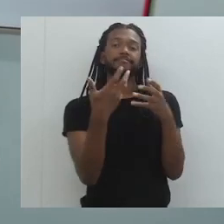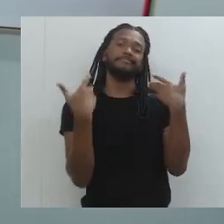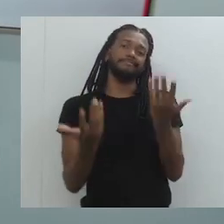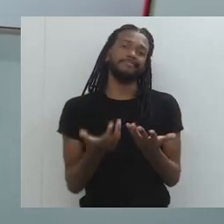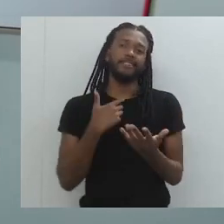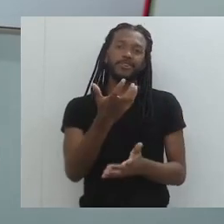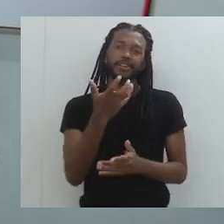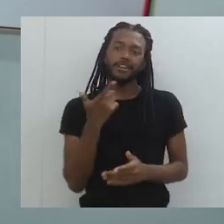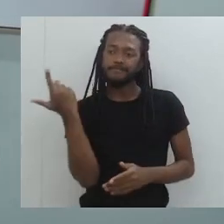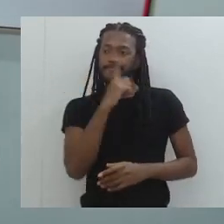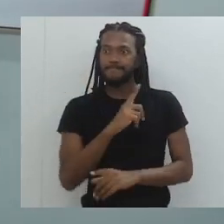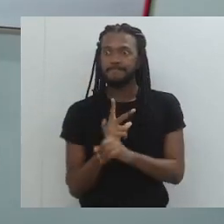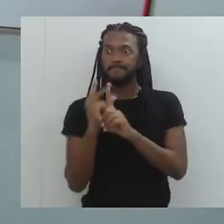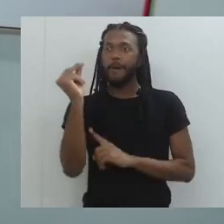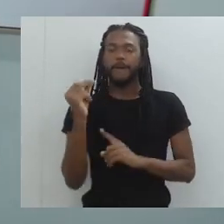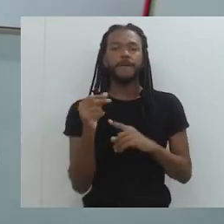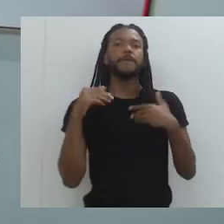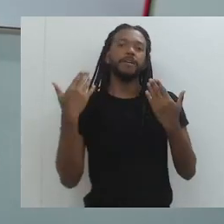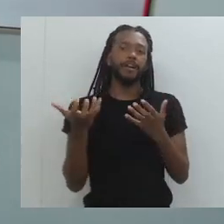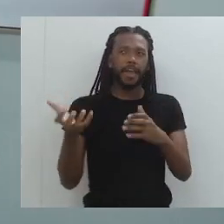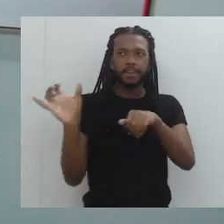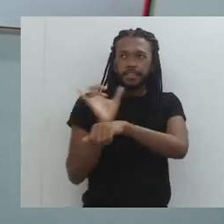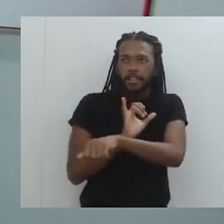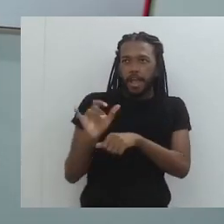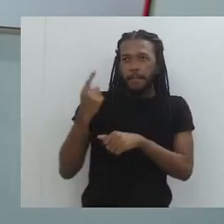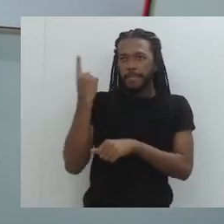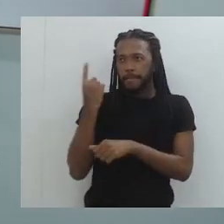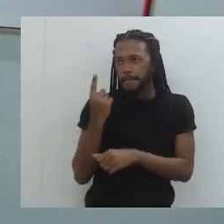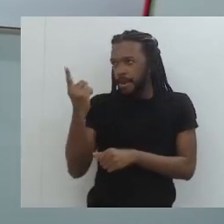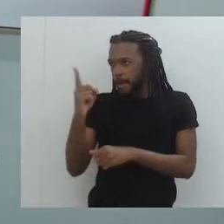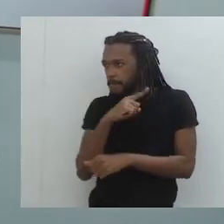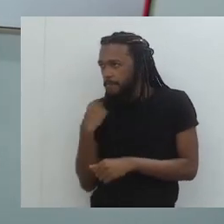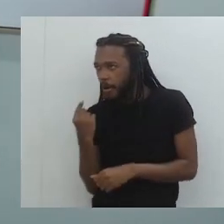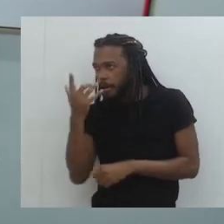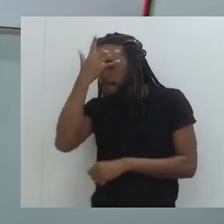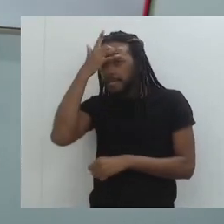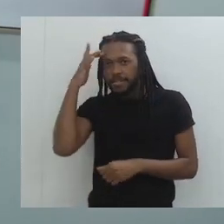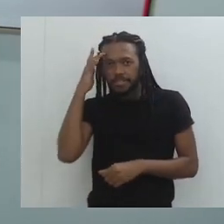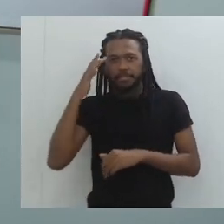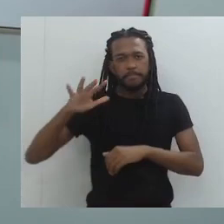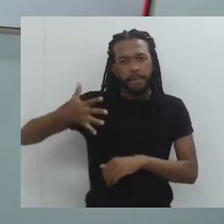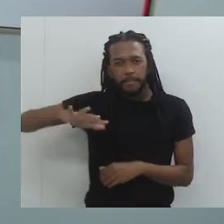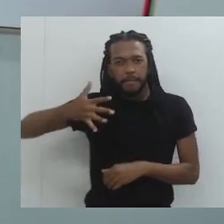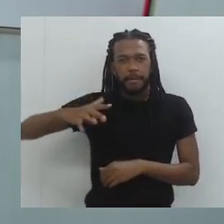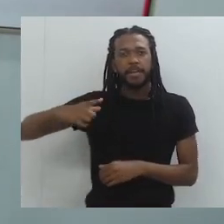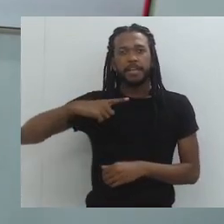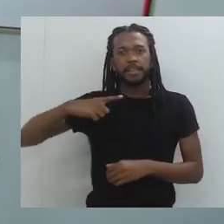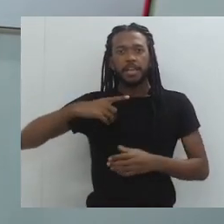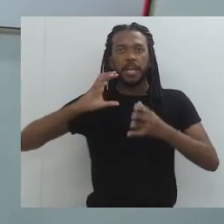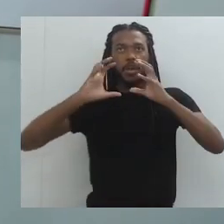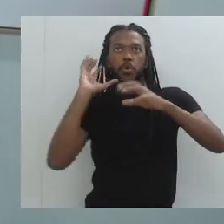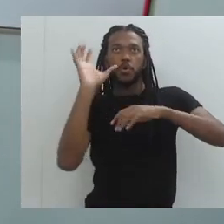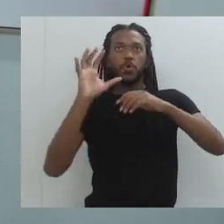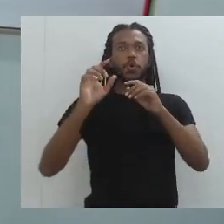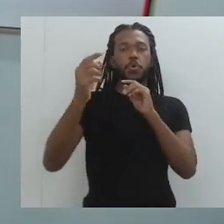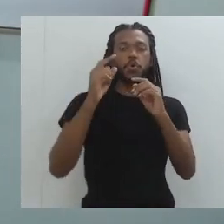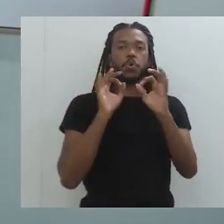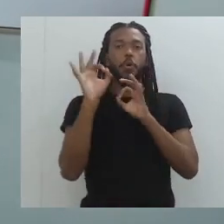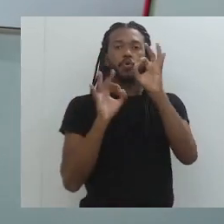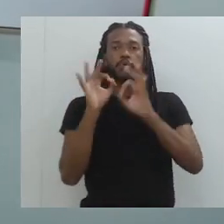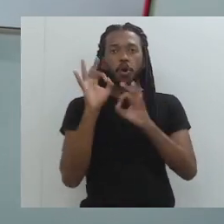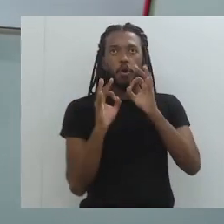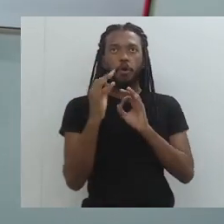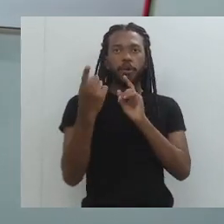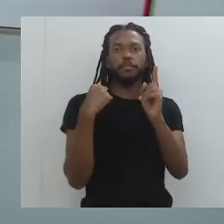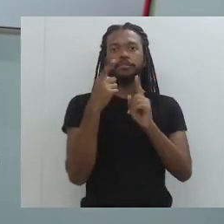a desenvolver estratégias. Ah, primeiro morre aquele mediano que tem um melhor controle para fazer, para a gente